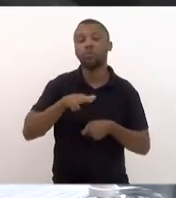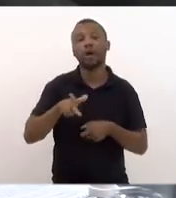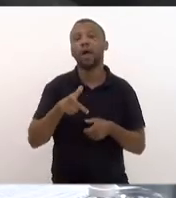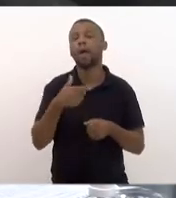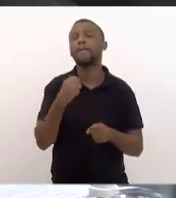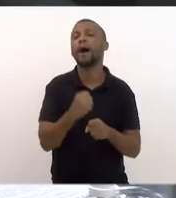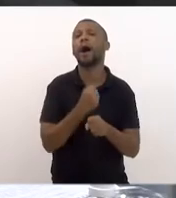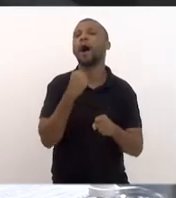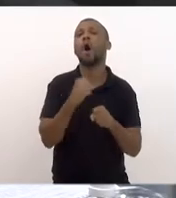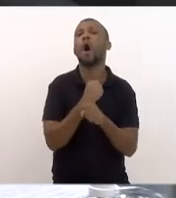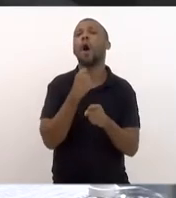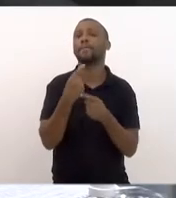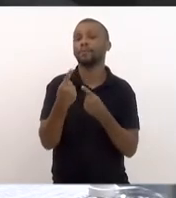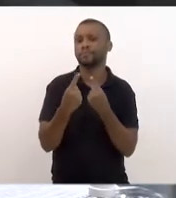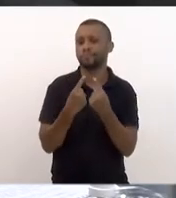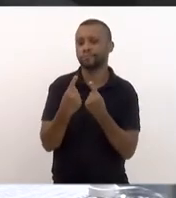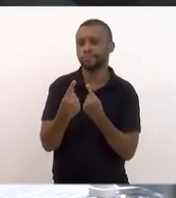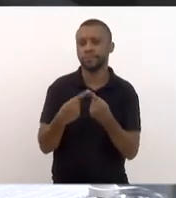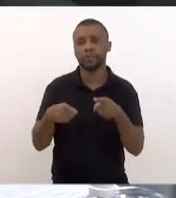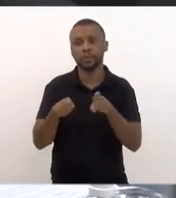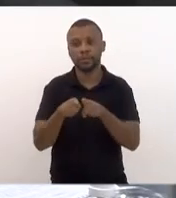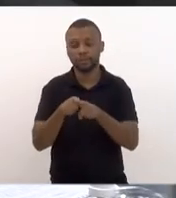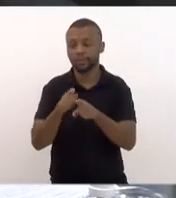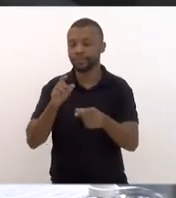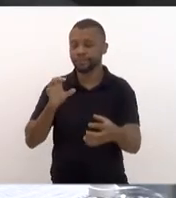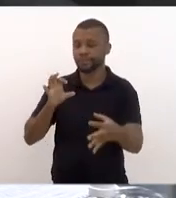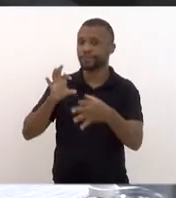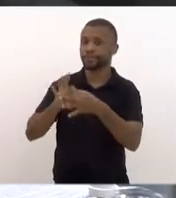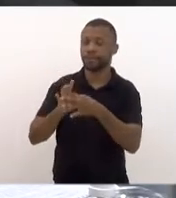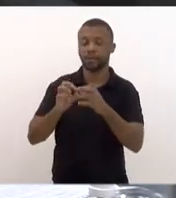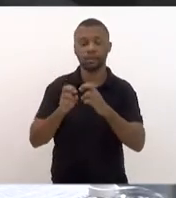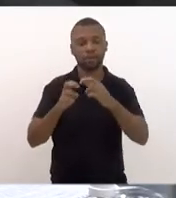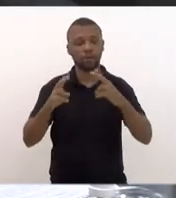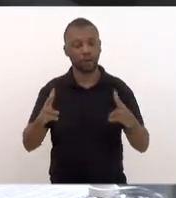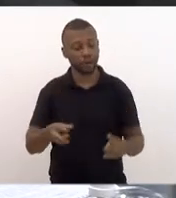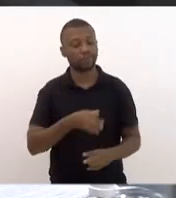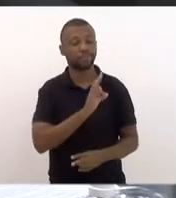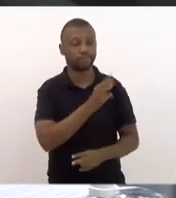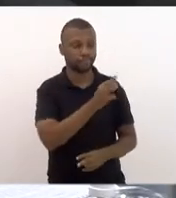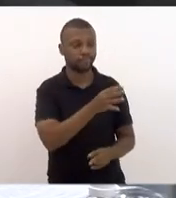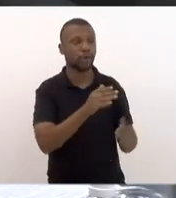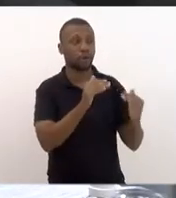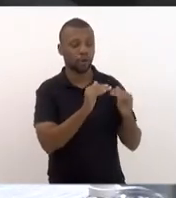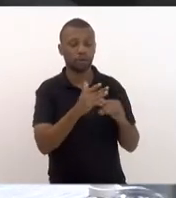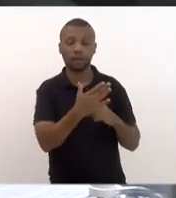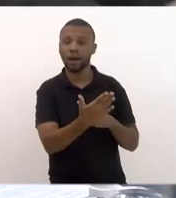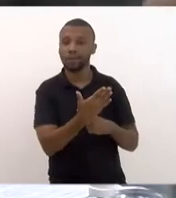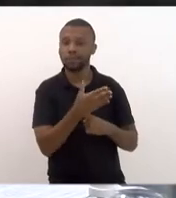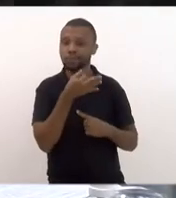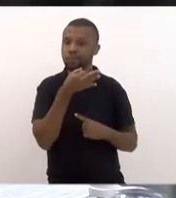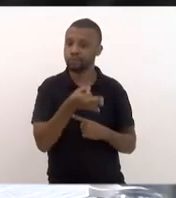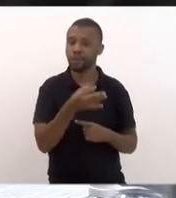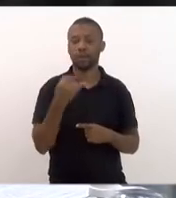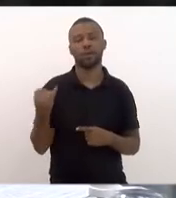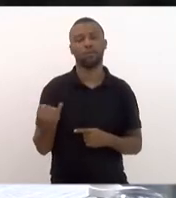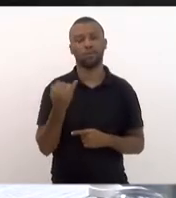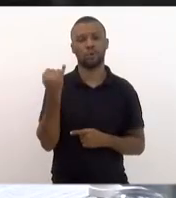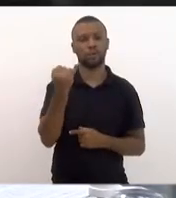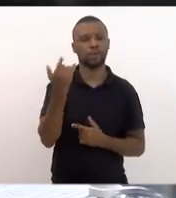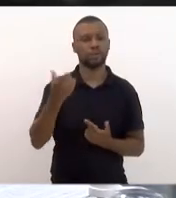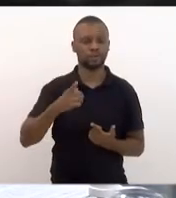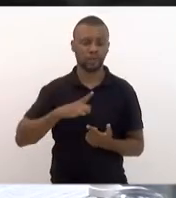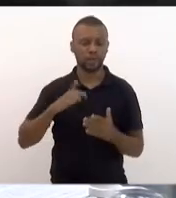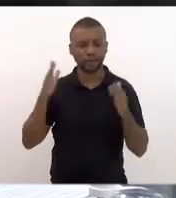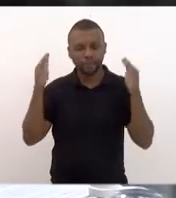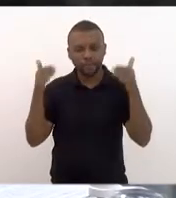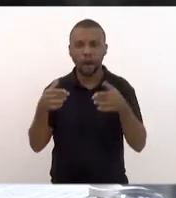viária. Enfim, uma avenida metropolitana. Mais ou menos isso, mais ou menos isso. Pois é, então a sua contribuição é muito importante nesse sentido e é um pouco esse foco